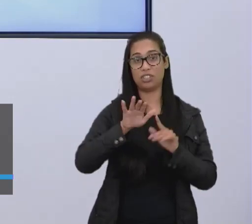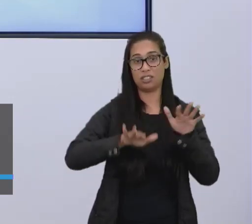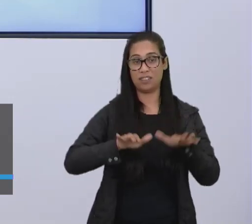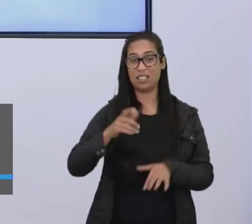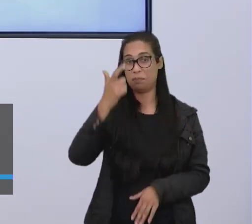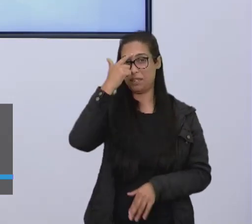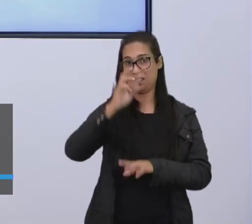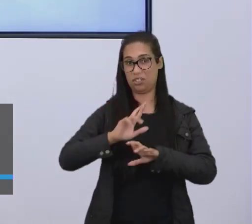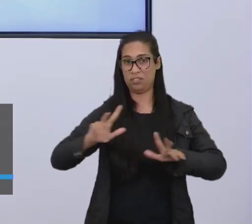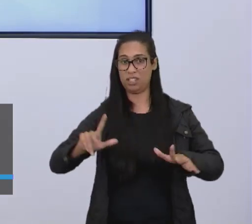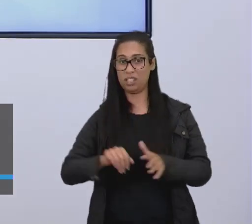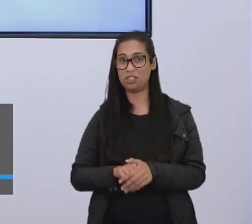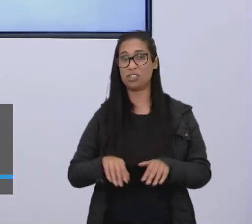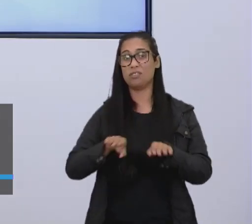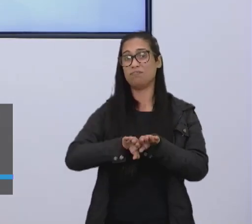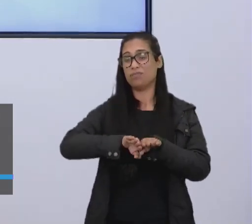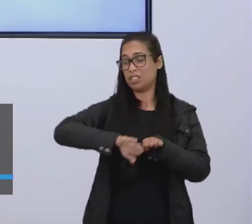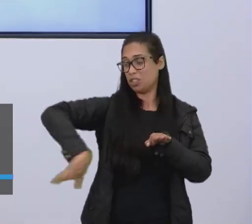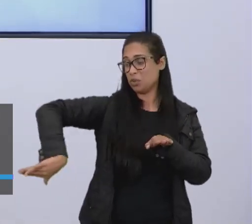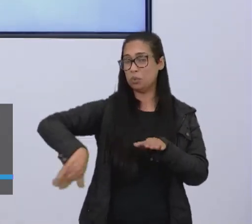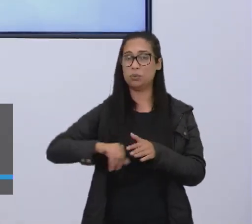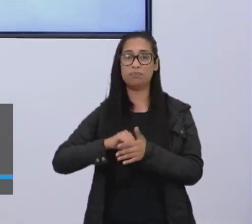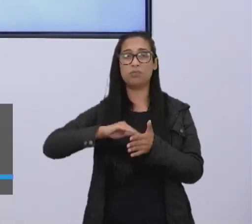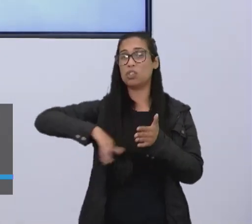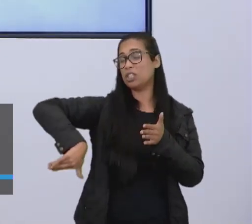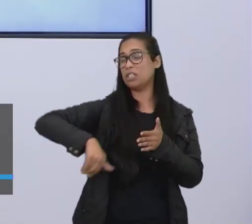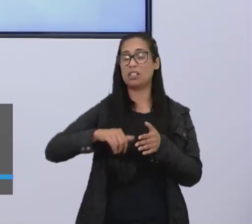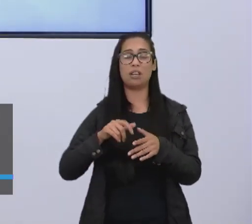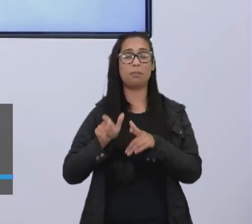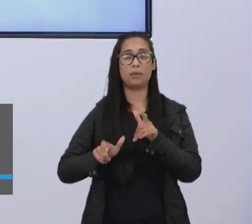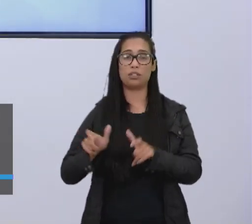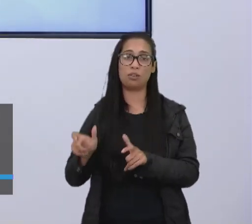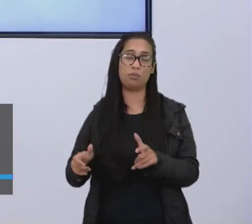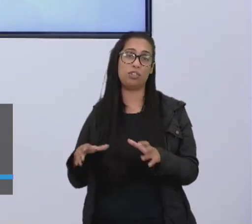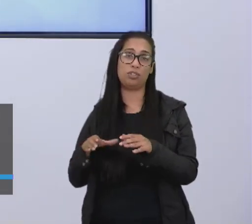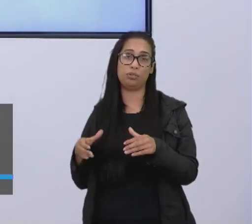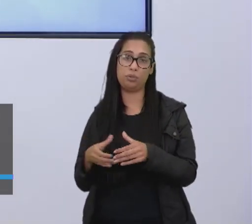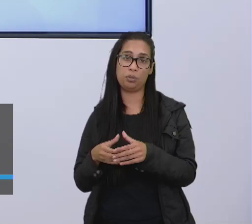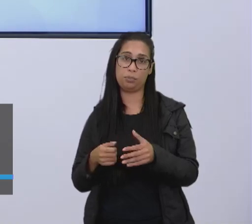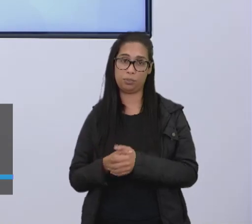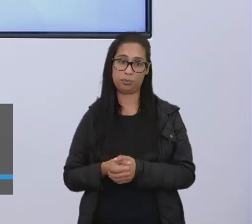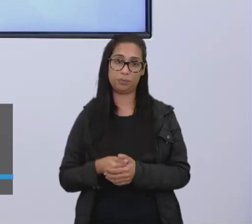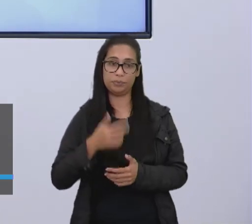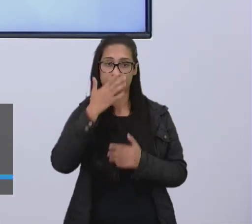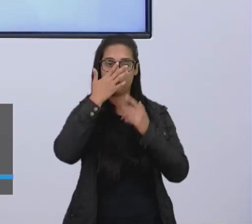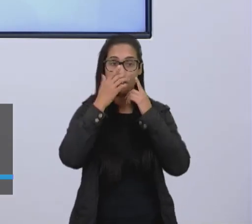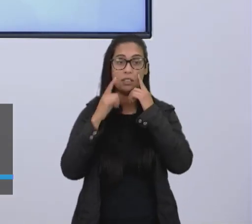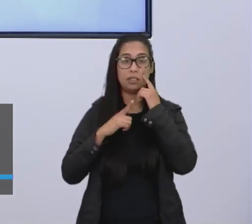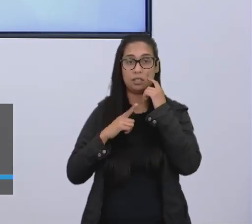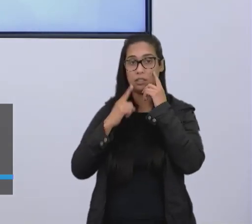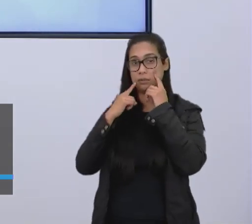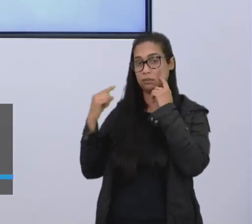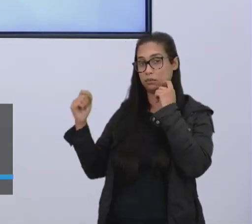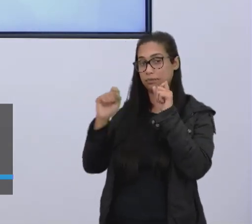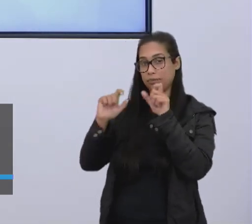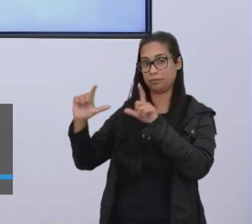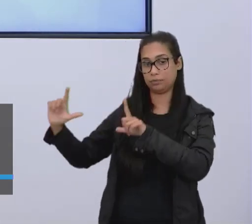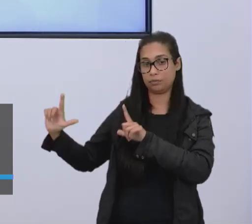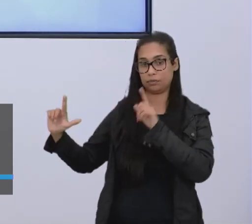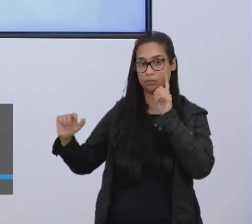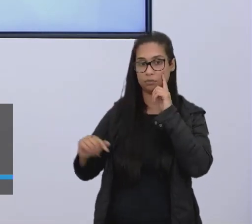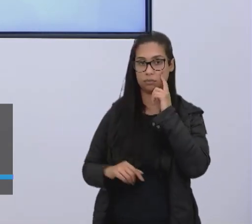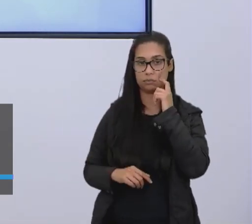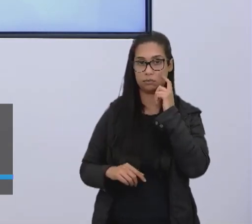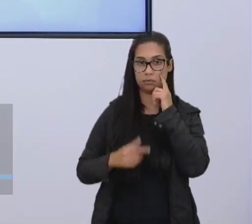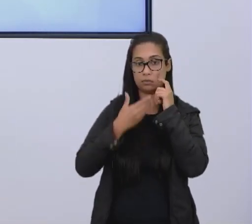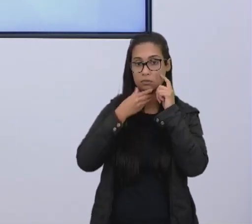social, né? E aí, até continuando, aí vou pedir para colocarem na tela para vocês, o próprio Goffman, ele fala